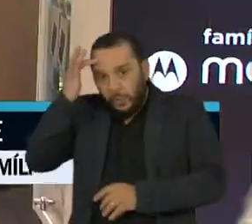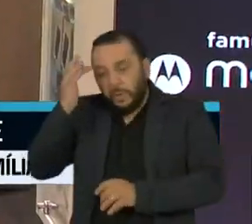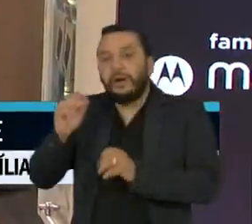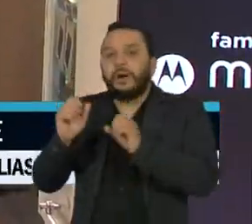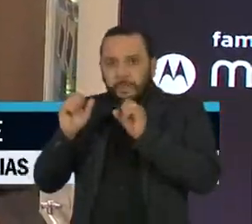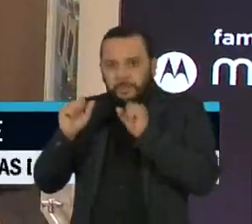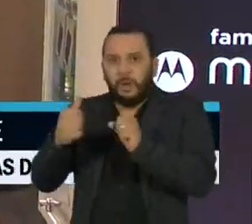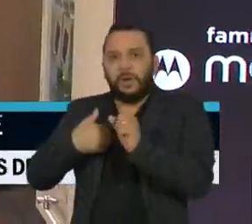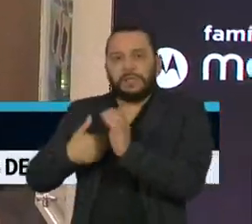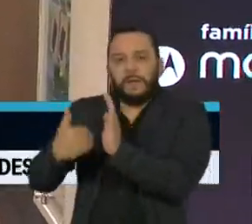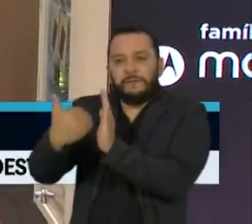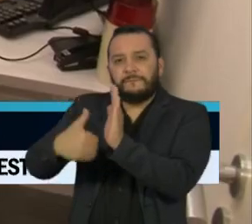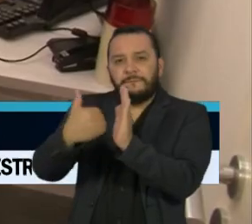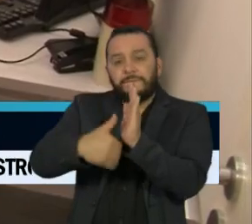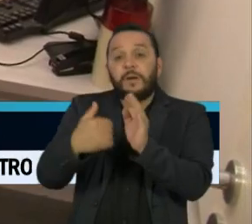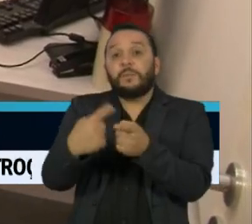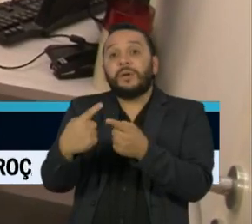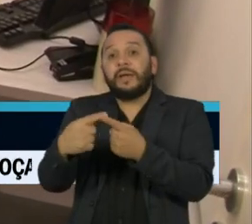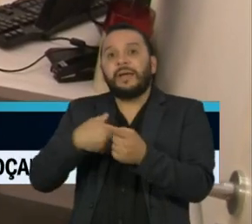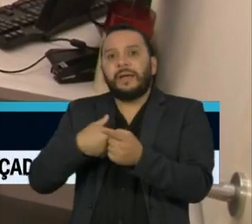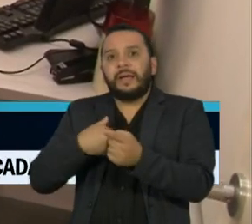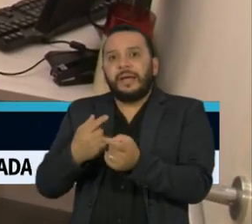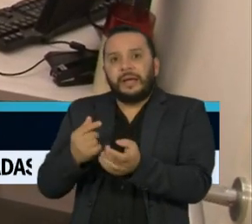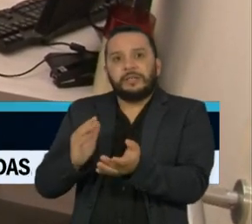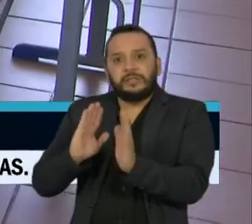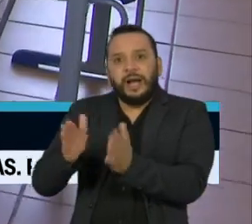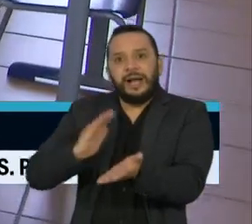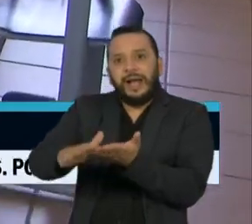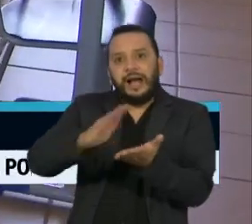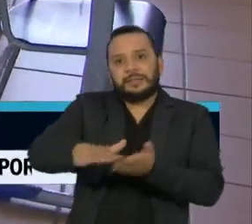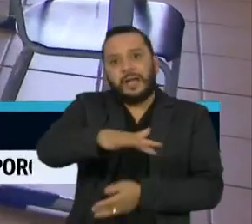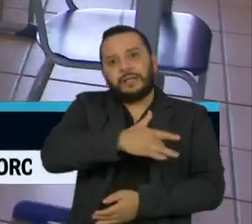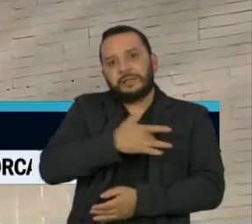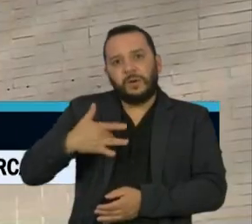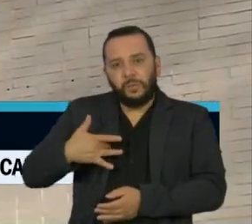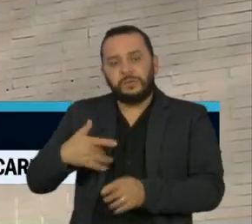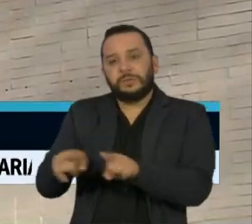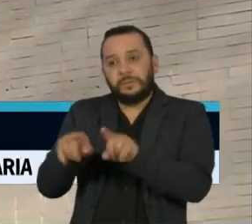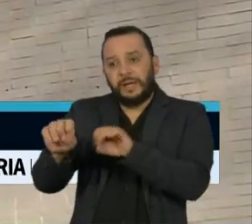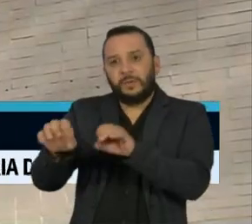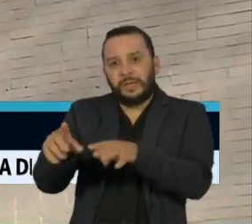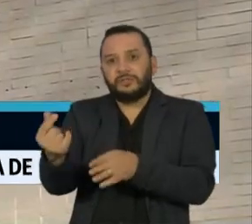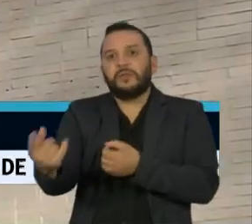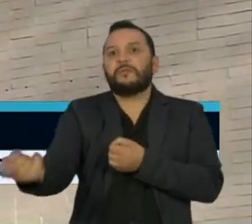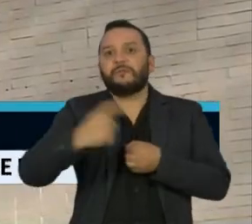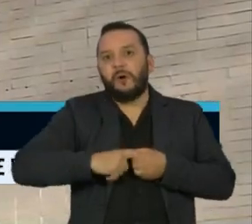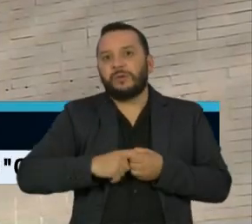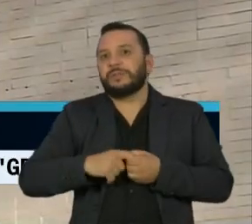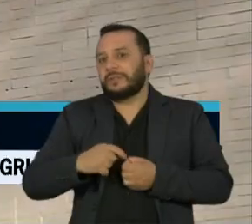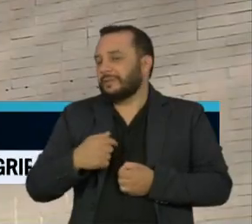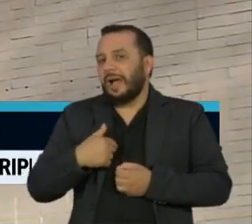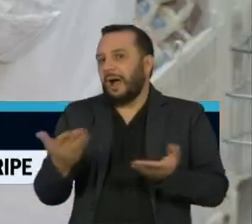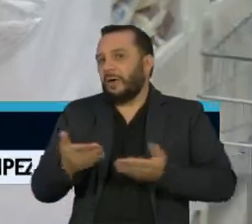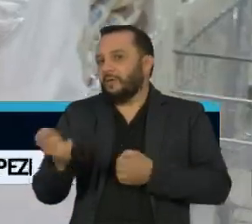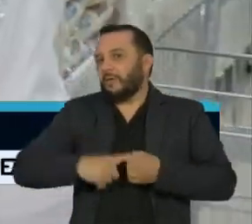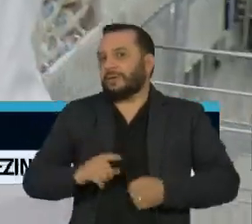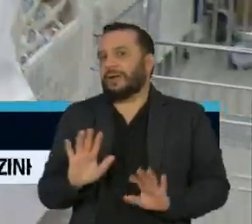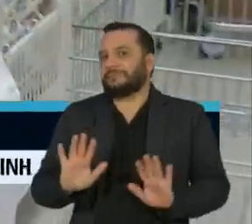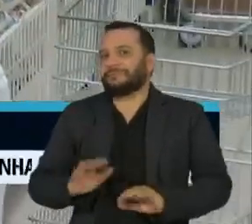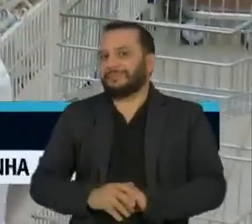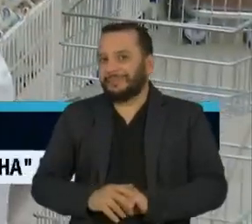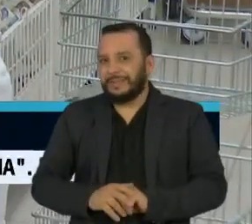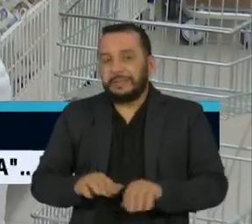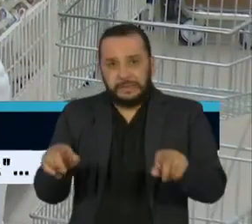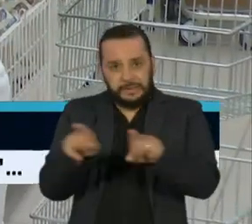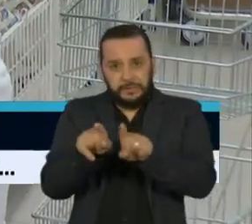a classe média que costuma receber de volta parte dos gastos com saúde e educação para compensar o governo acena